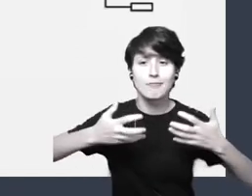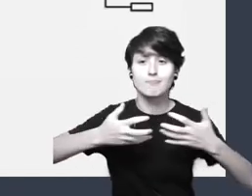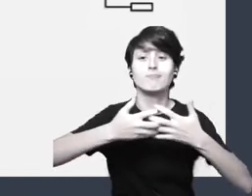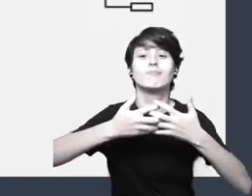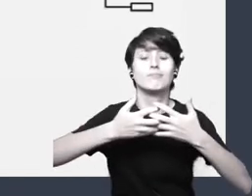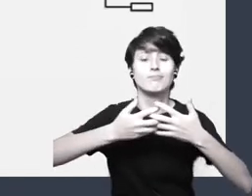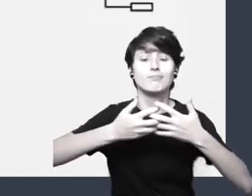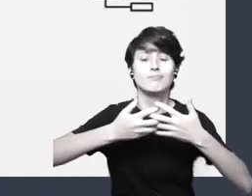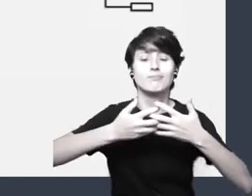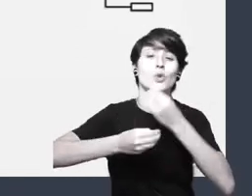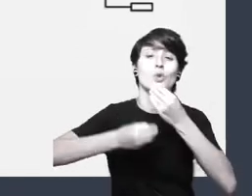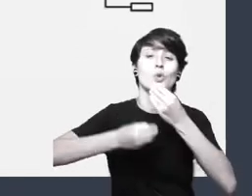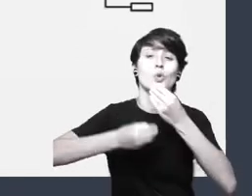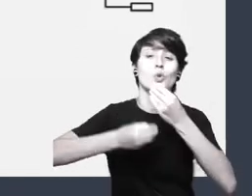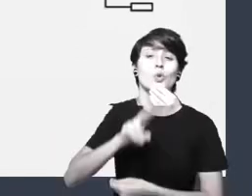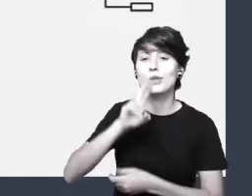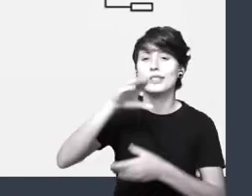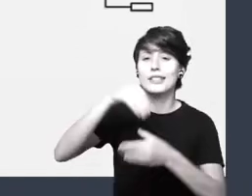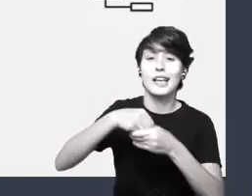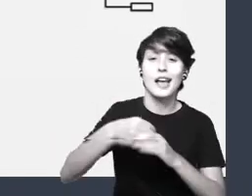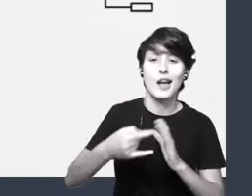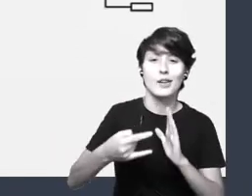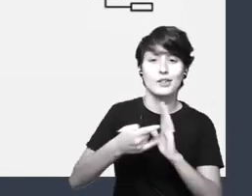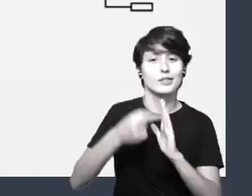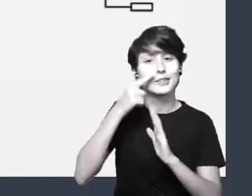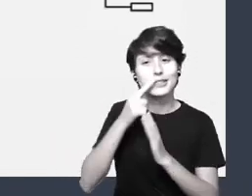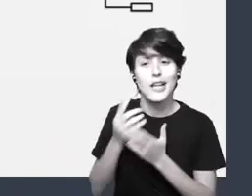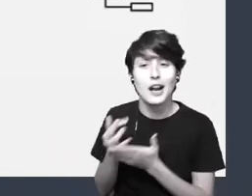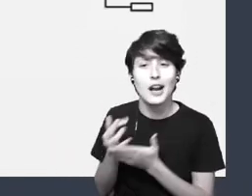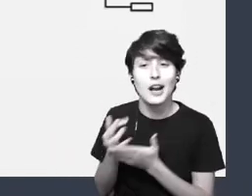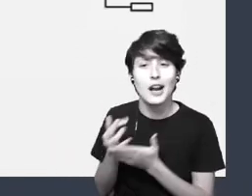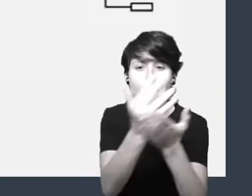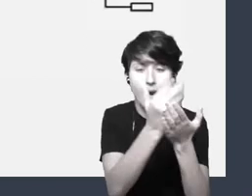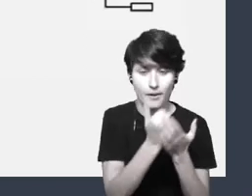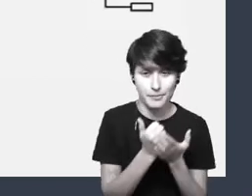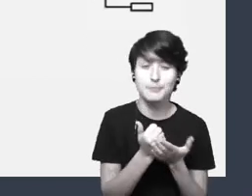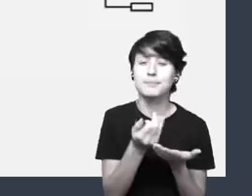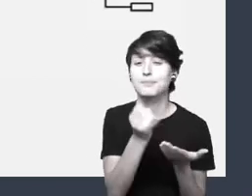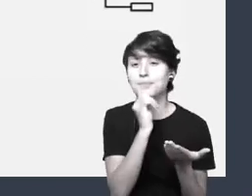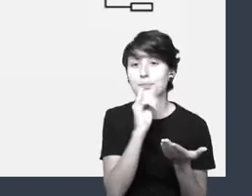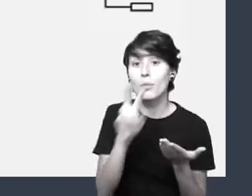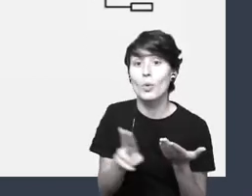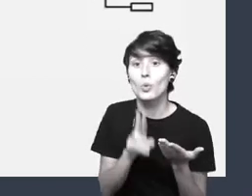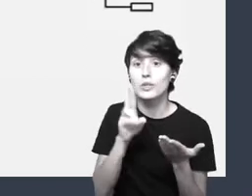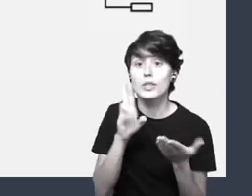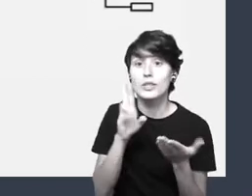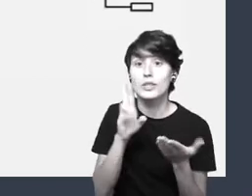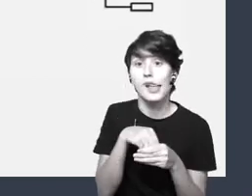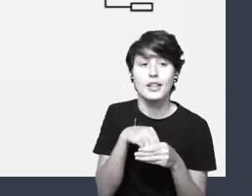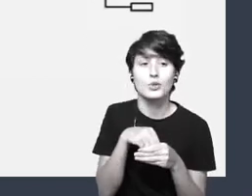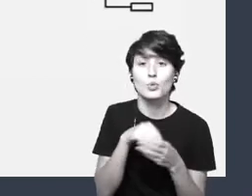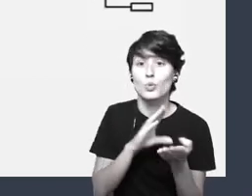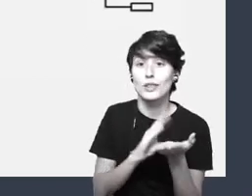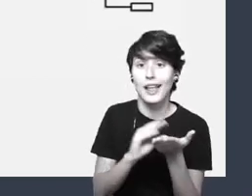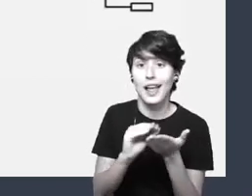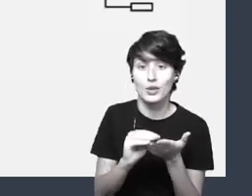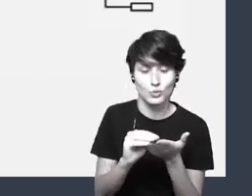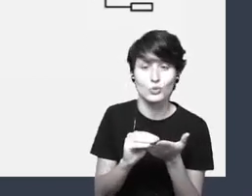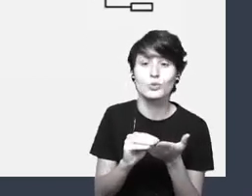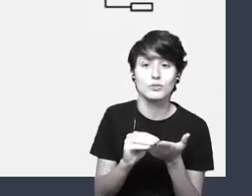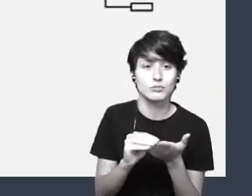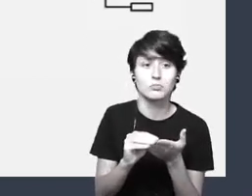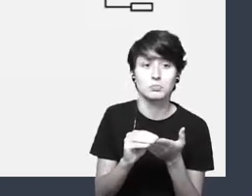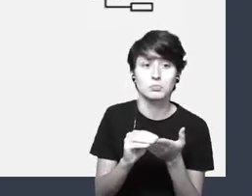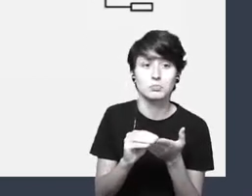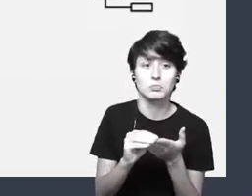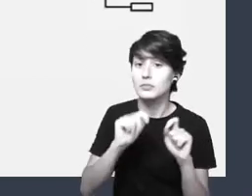pode utilizar esses algoritmos para mitigá-los. Então, a gente, por exemplo, pode utilizá-los nos dados que serão utilizados